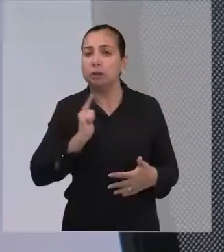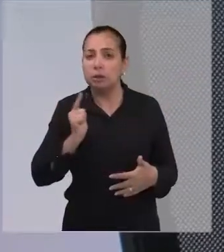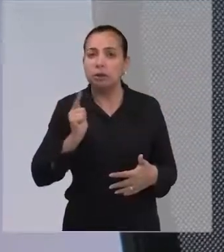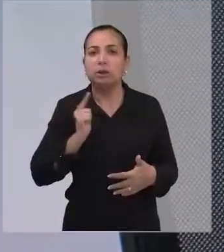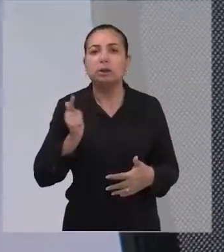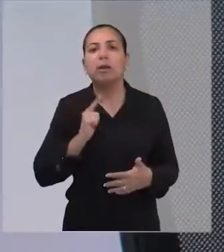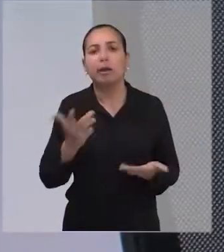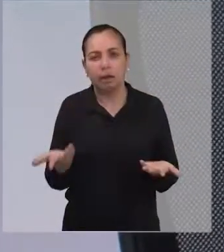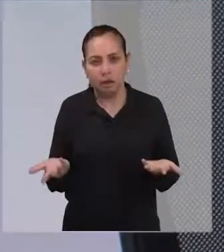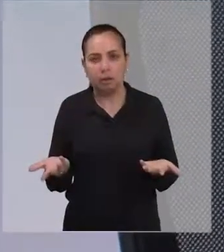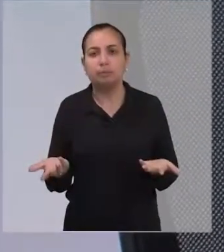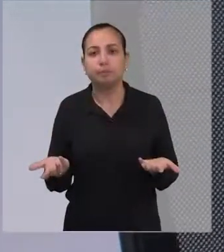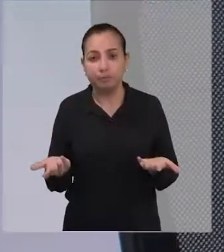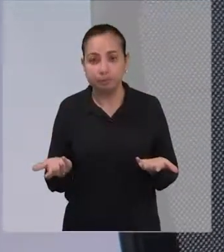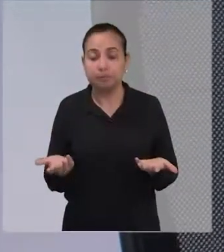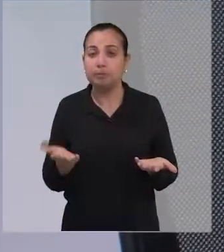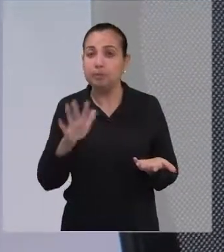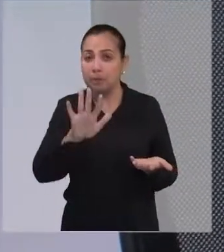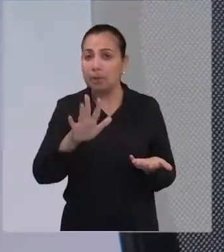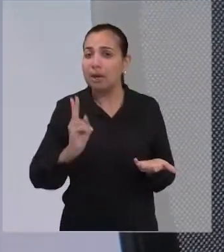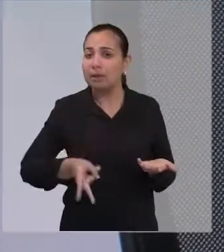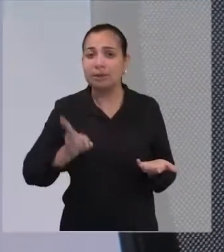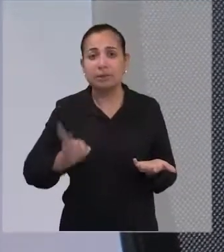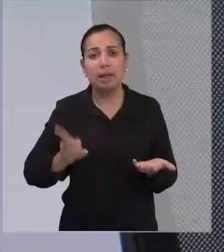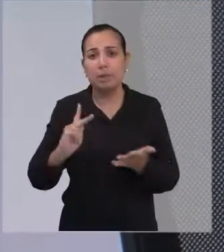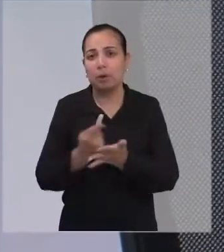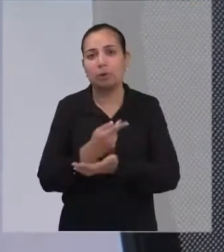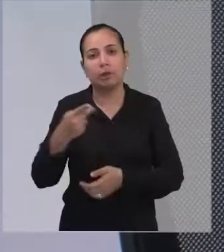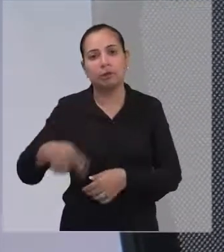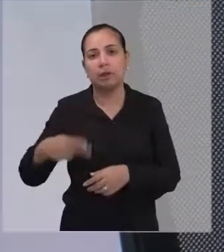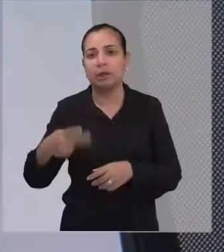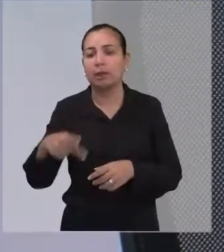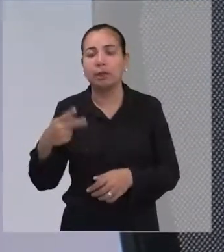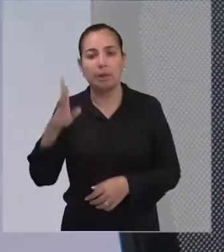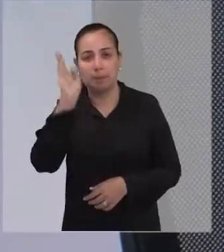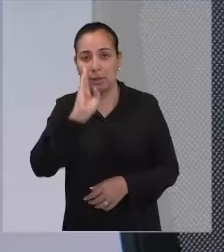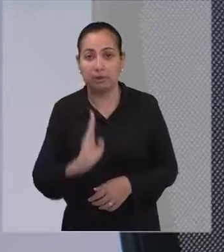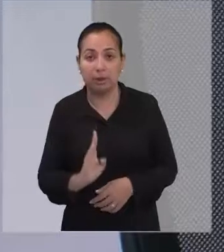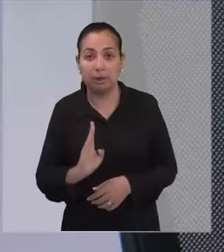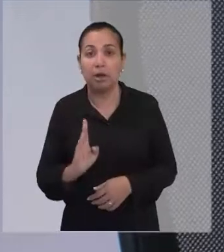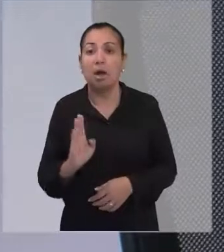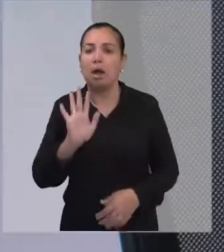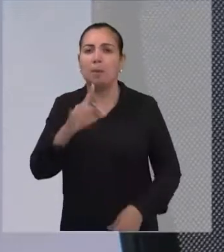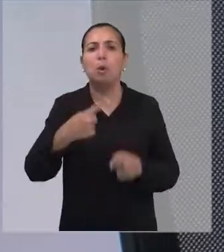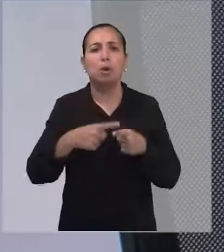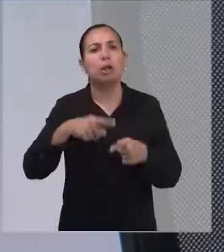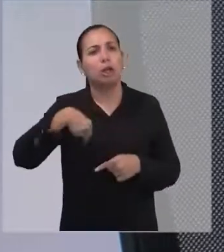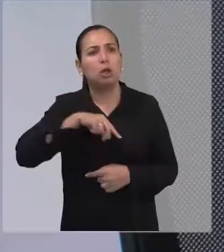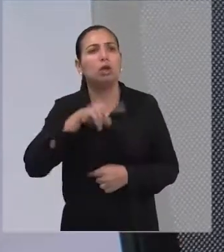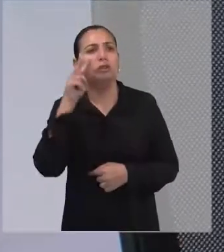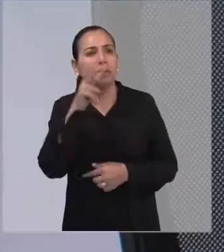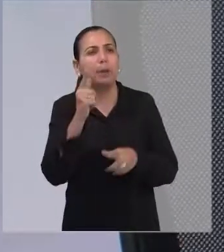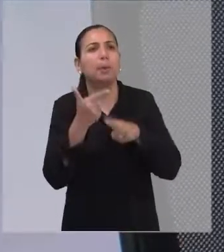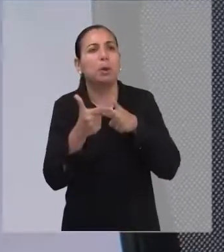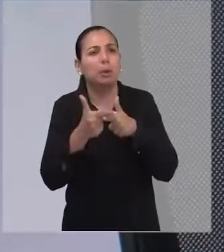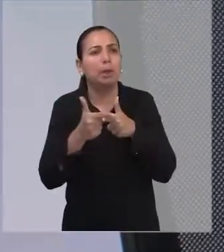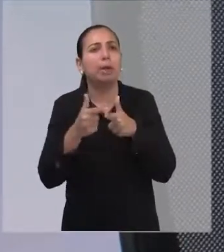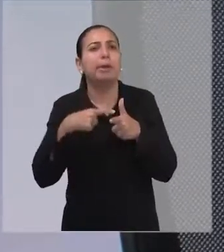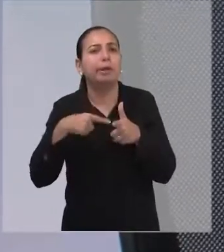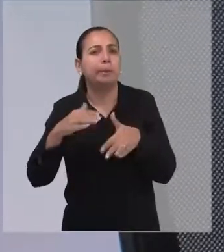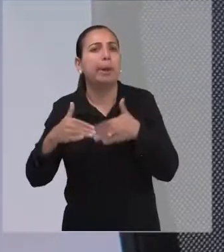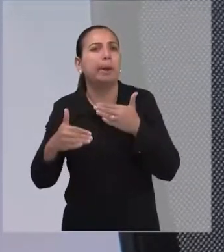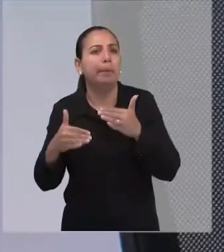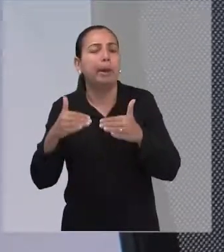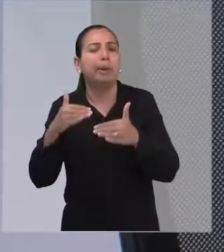isto. Isso é o de sempre da sociedade brasileira, de não enfrentar os seus problemas, a gente vai acumulando. Né? É uma república